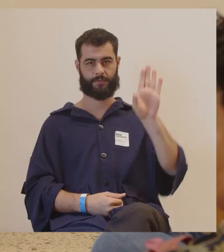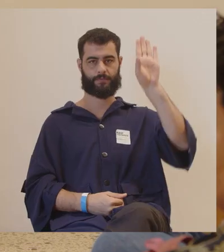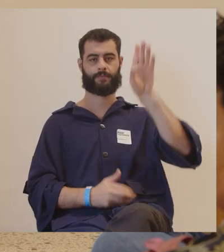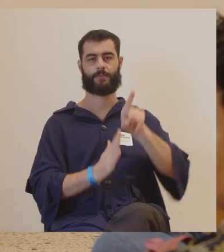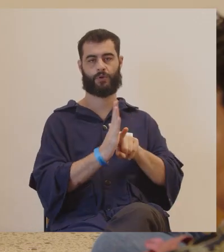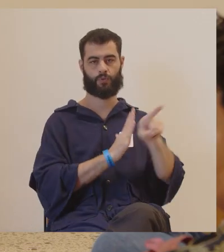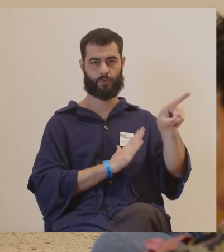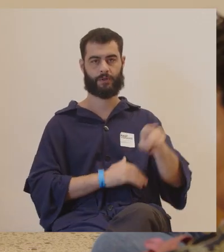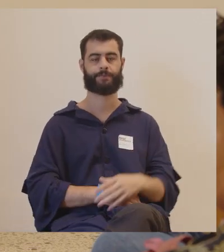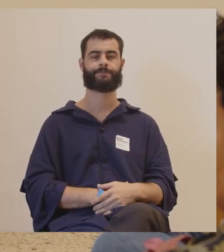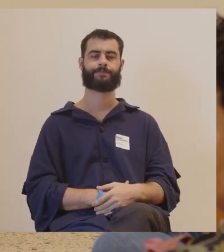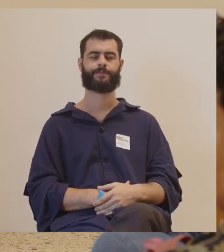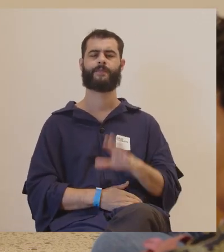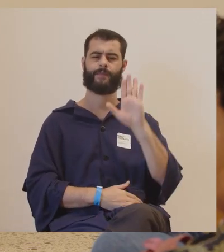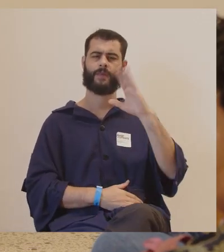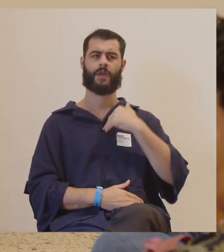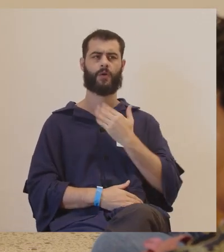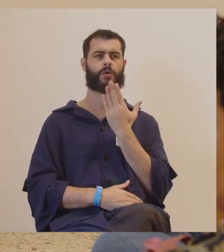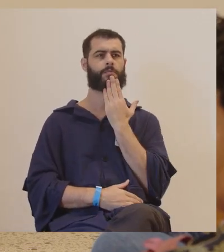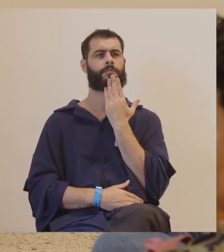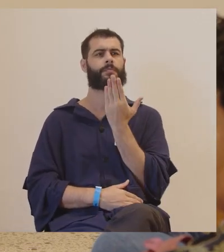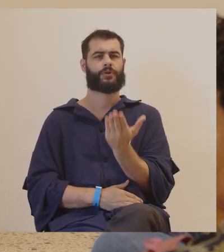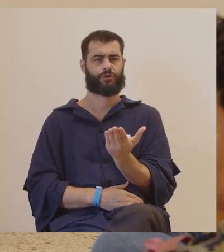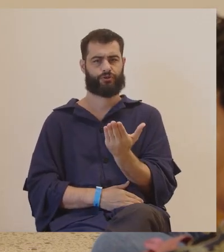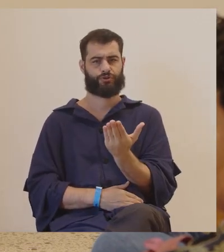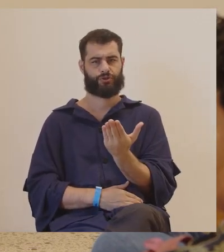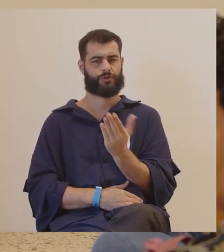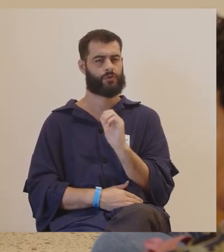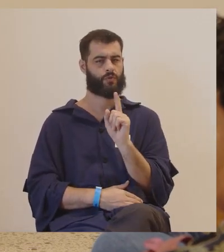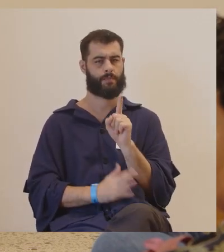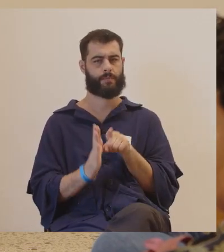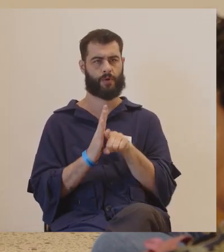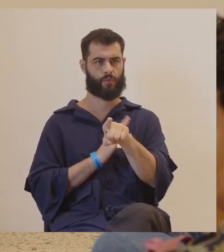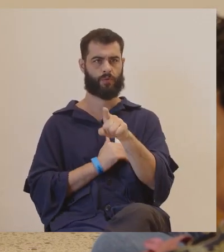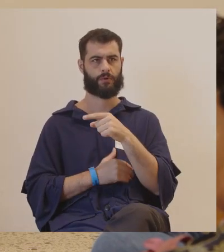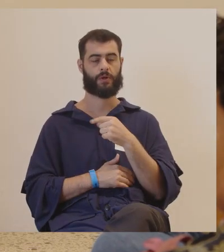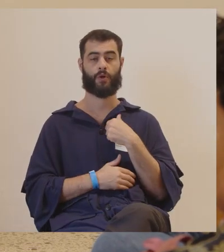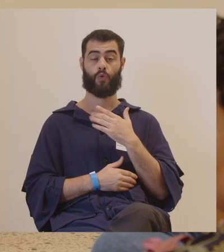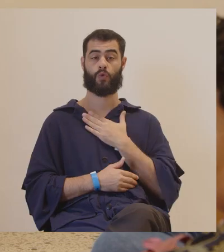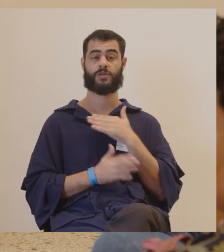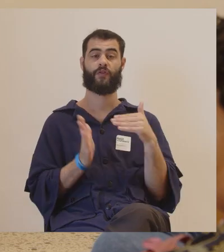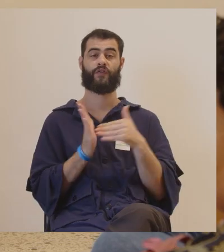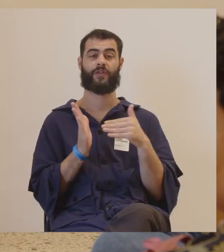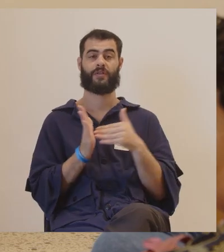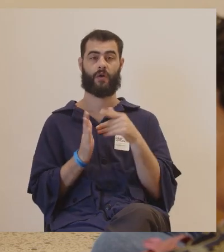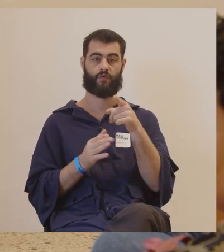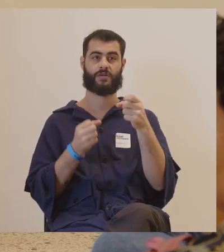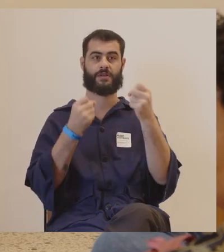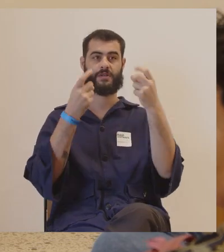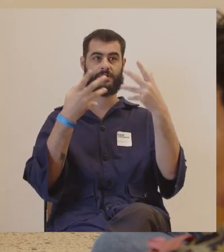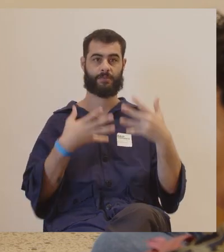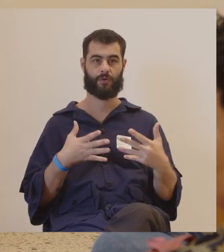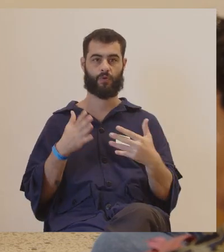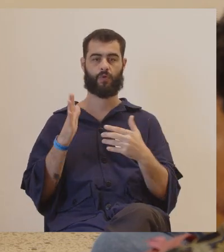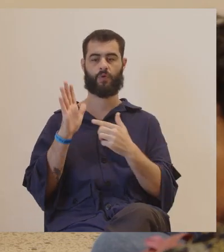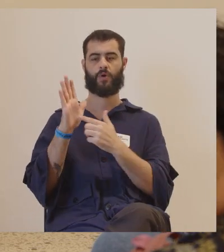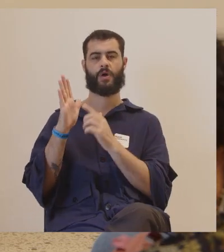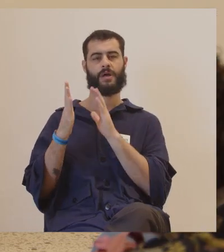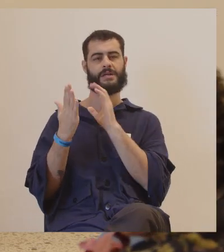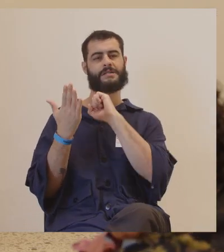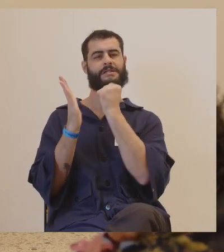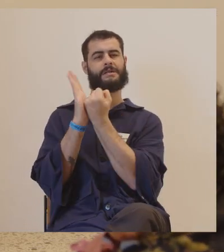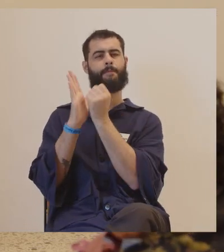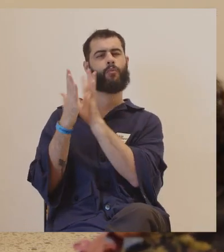Oi, eu tenho mais um pedido do que uma pergunta. Eu gostei muito desse último bloco que você falou sobre o simbolismo e a influência